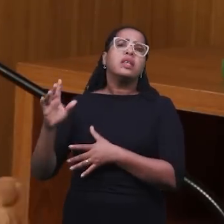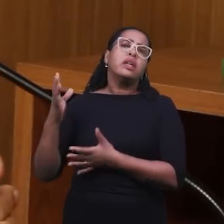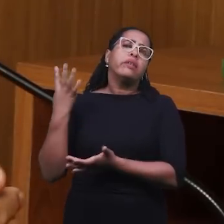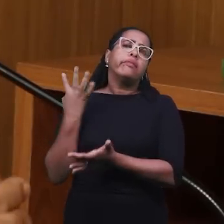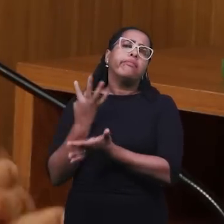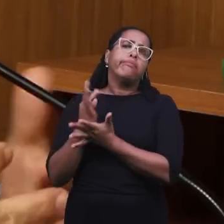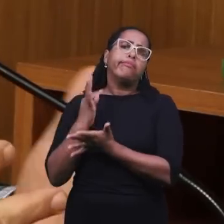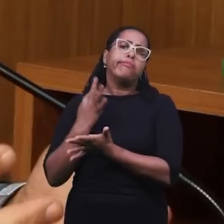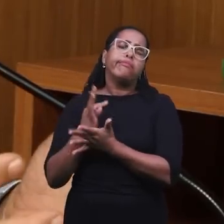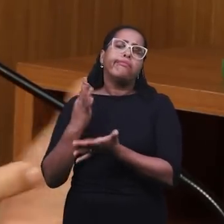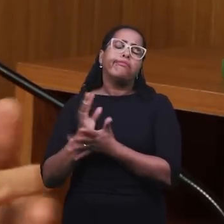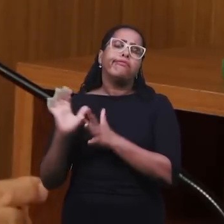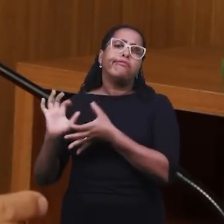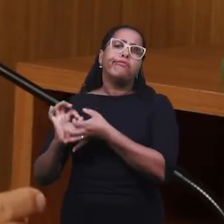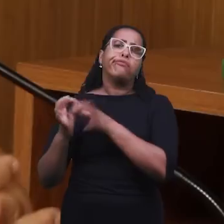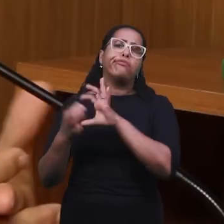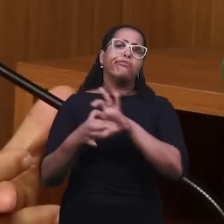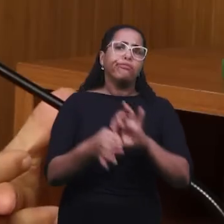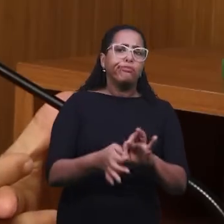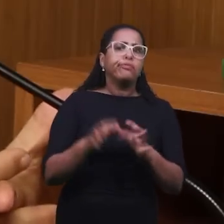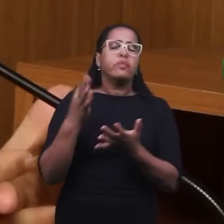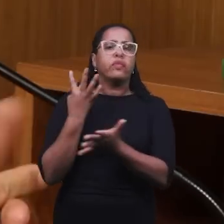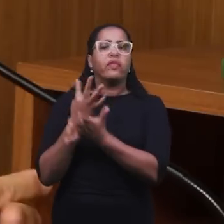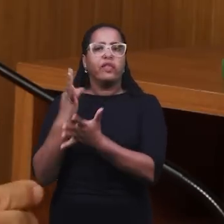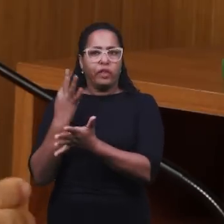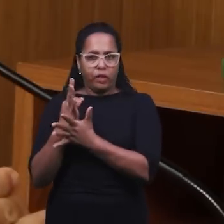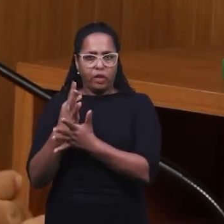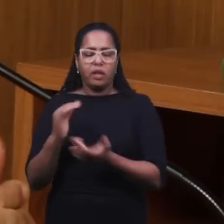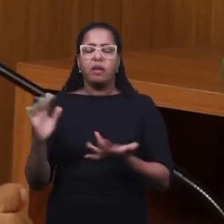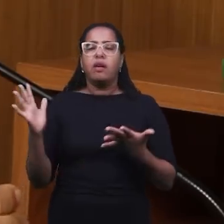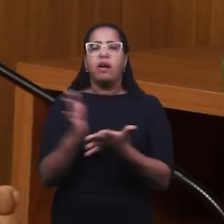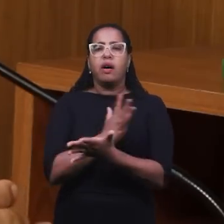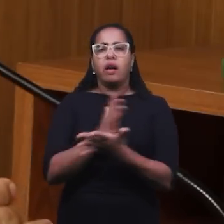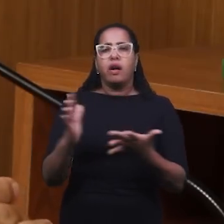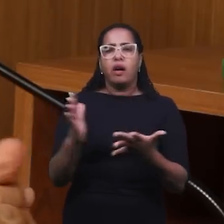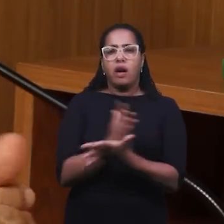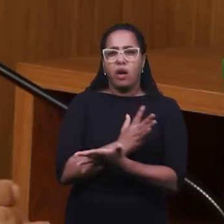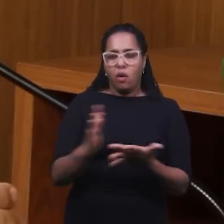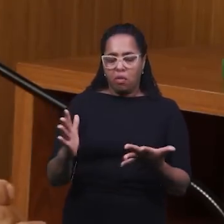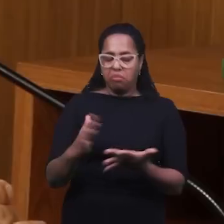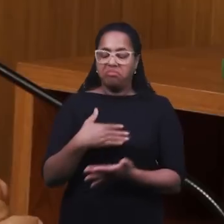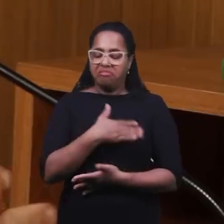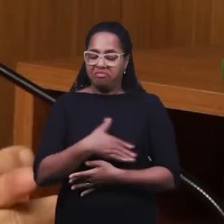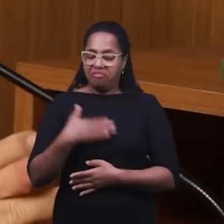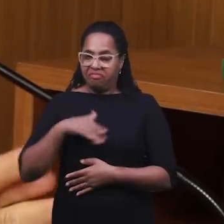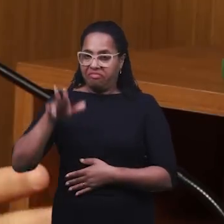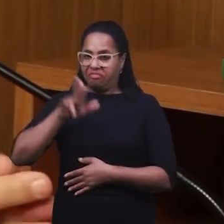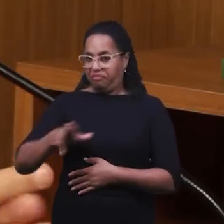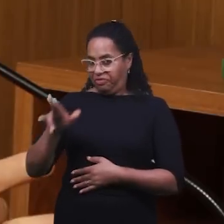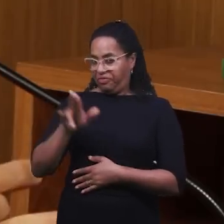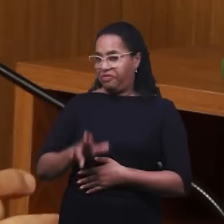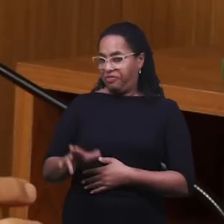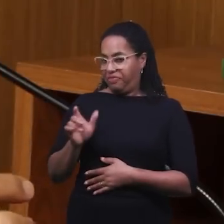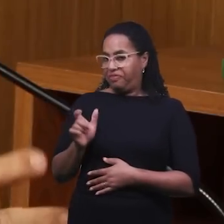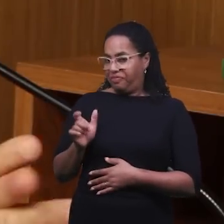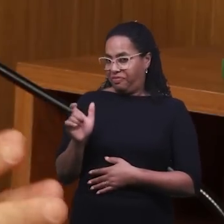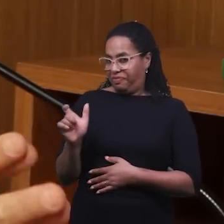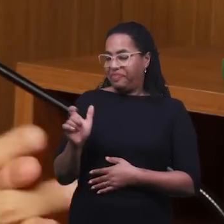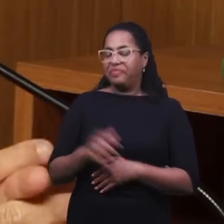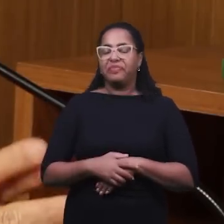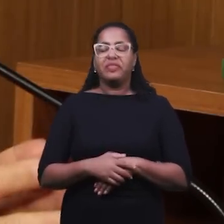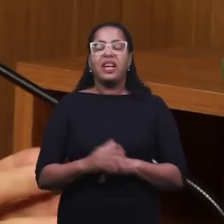Algumas pessoas dizem isso e, na verdade, fica só no teórico, né? Aquilo que a